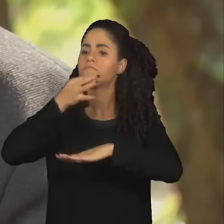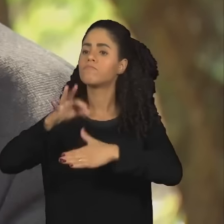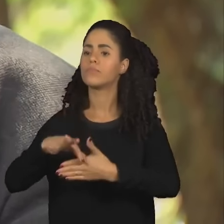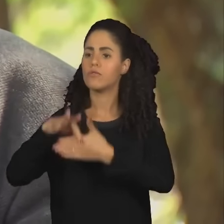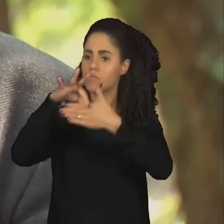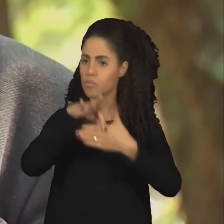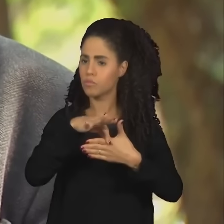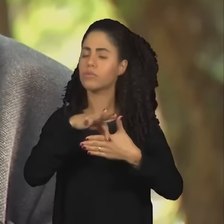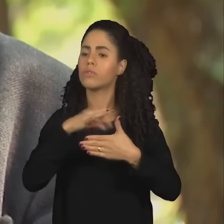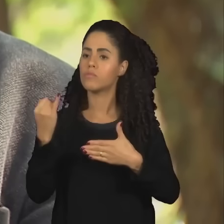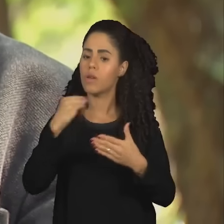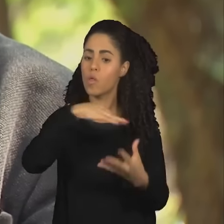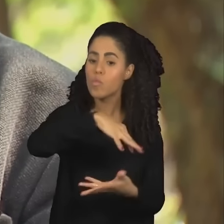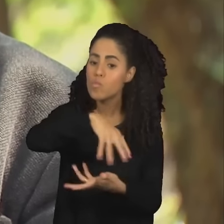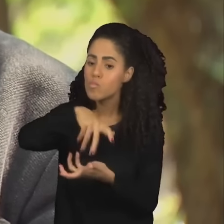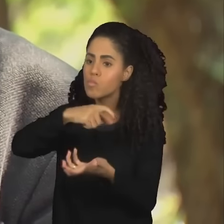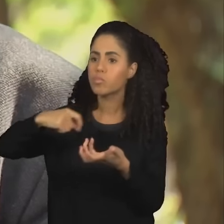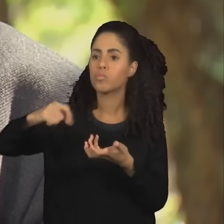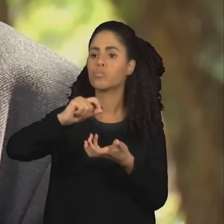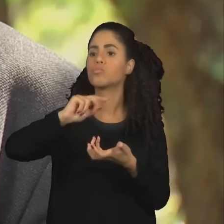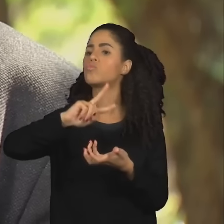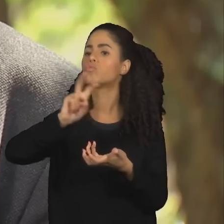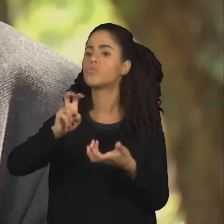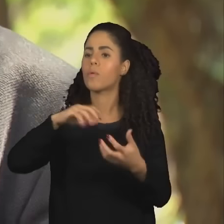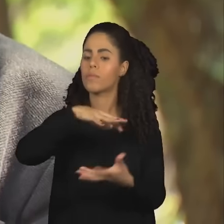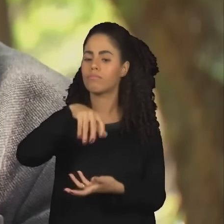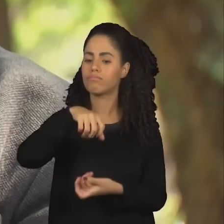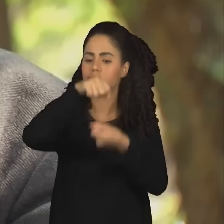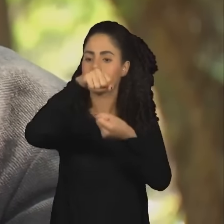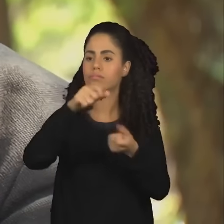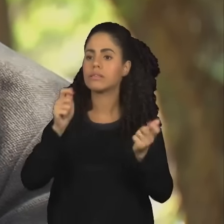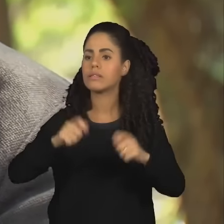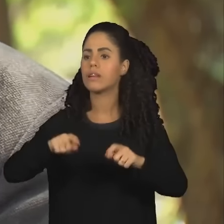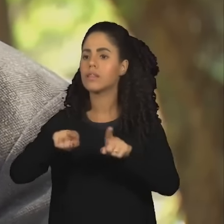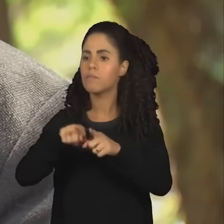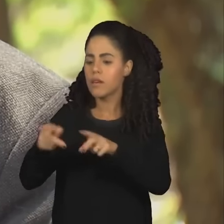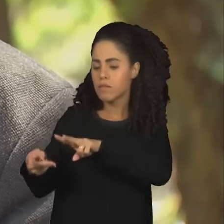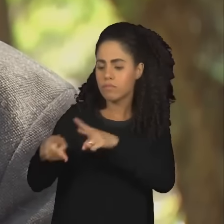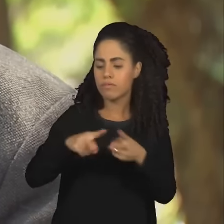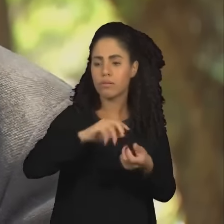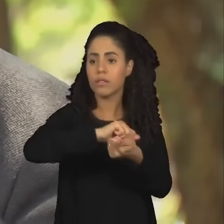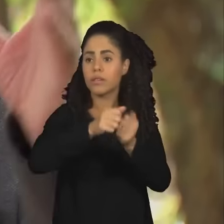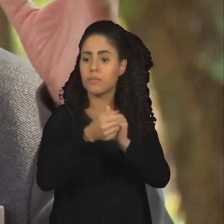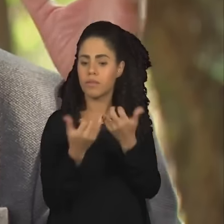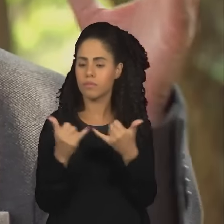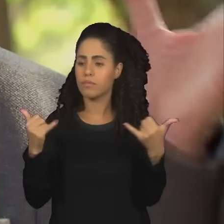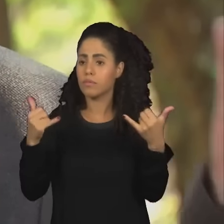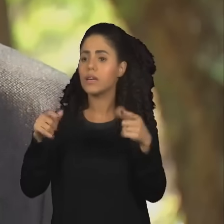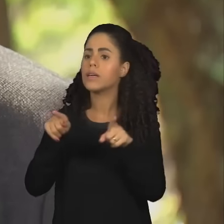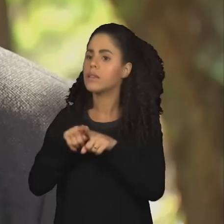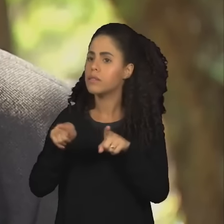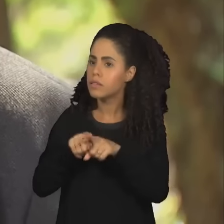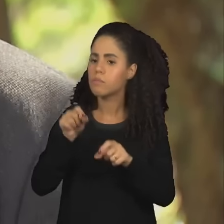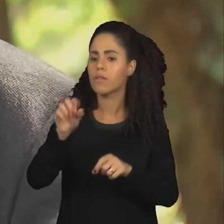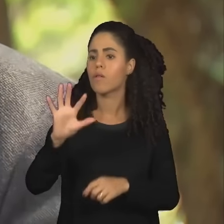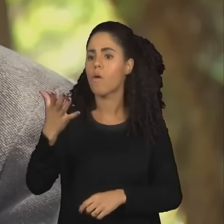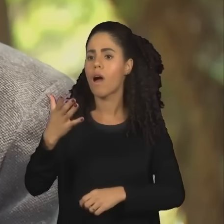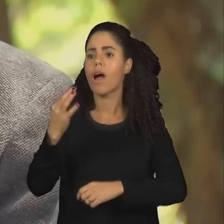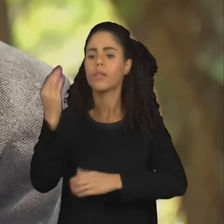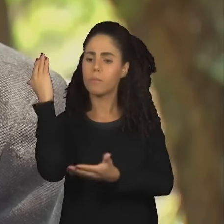liderança mundial na questão da sustentabilidade, na questão da transição energética, em acabar também